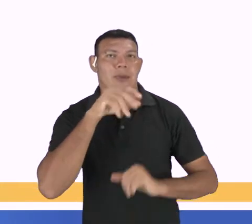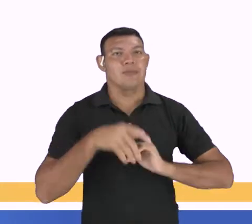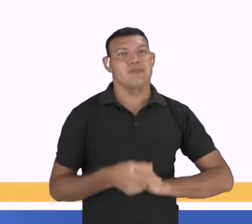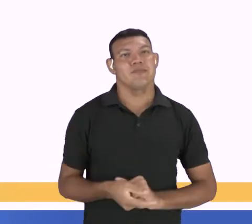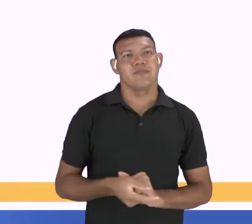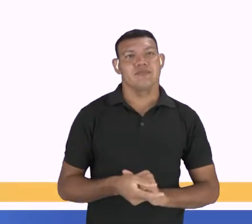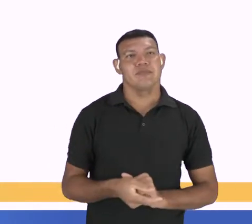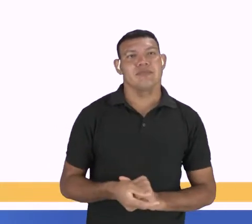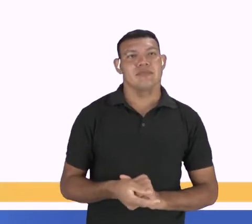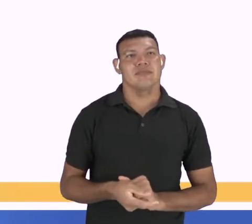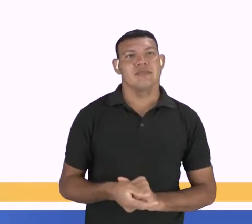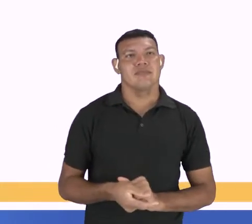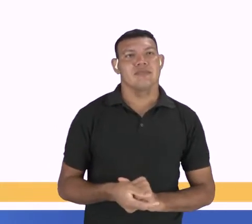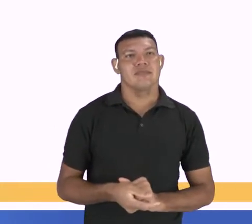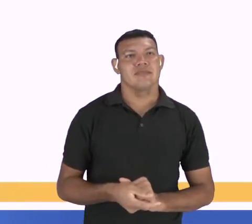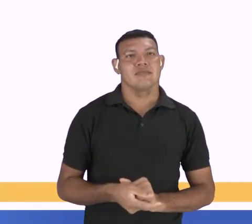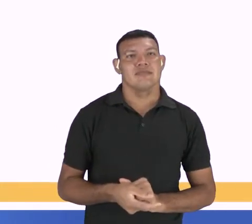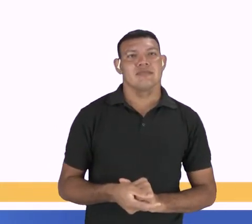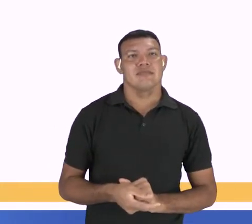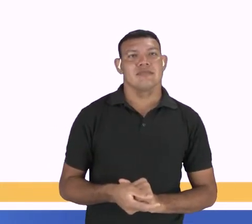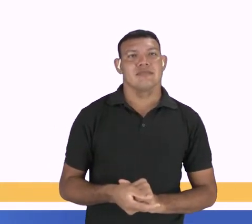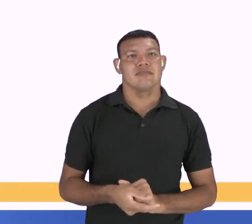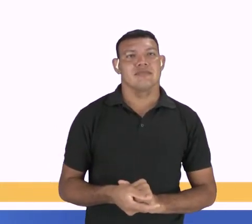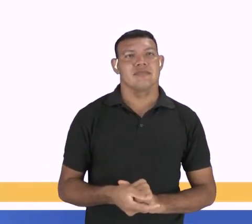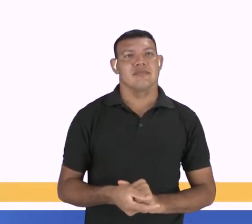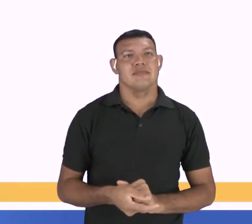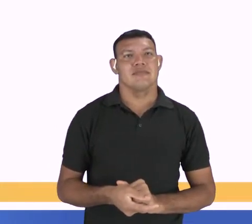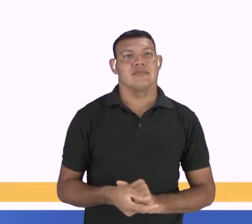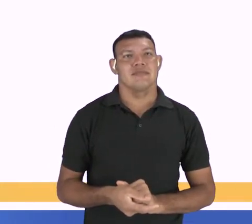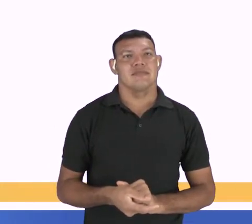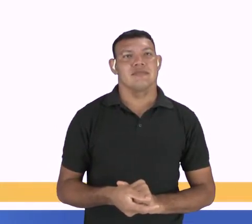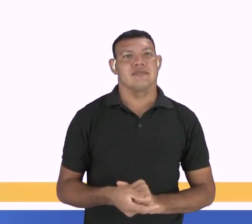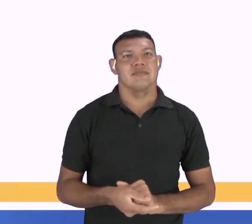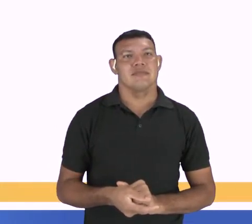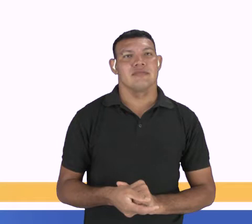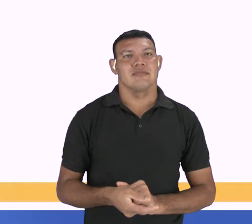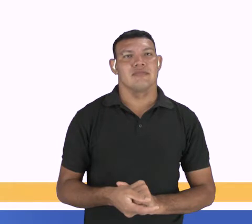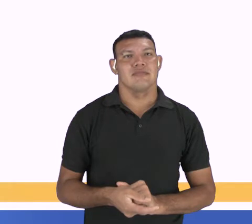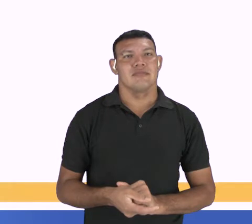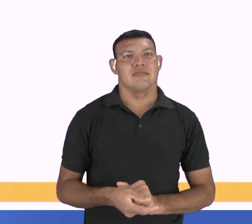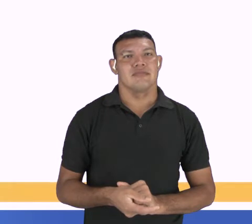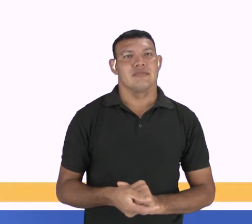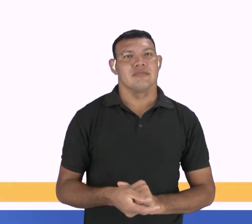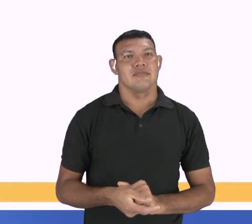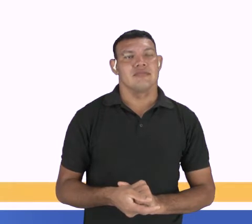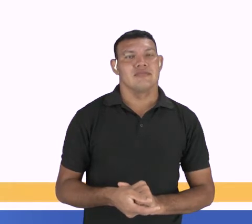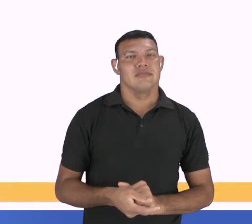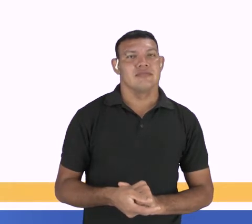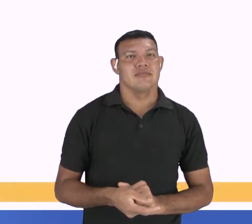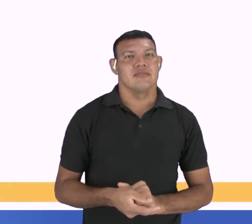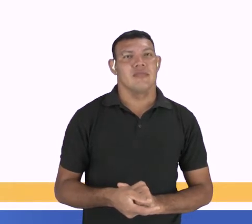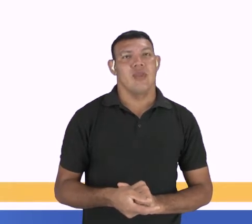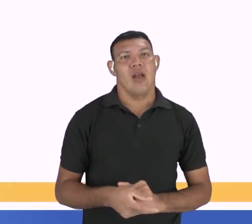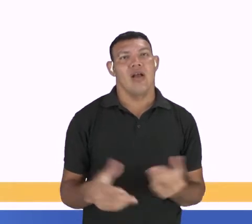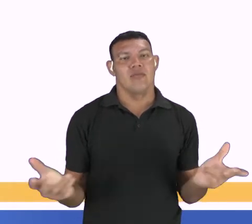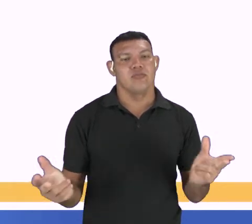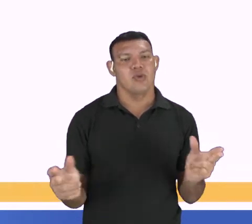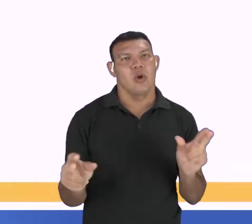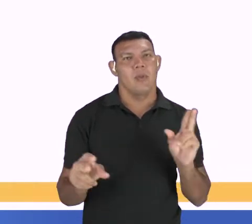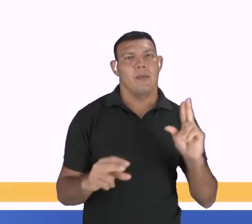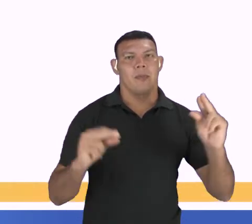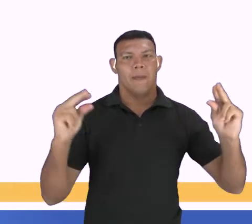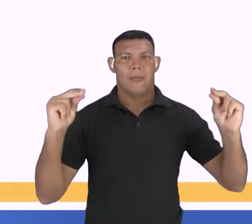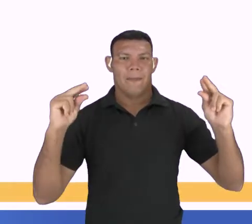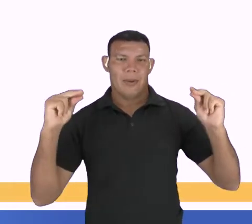são outras palavras, outra forma de falar tough luck? E aí o outro pombinho vai e diz, bad luck, misfortune,